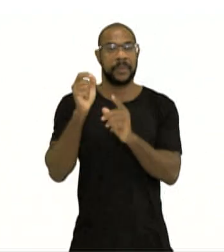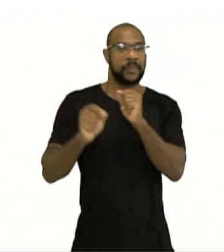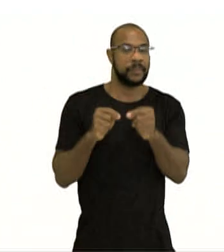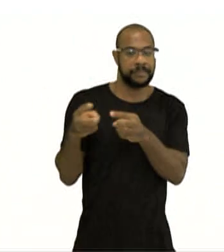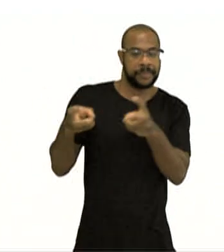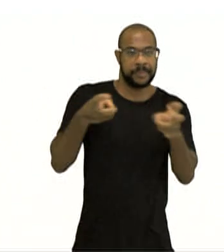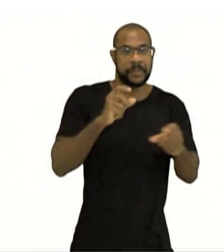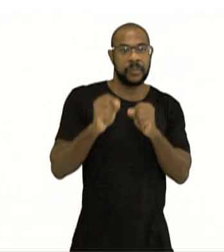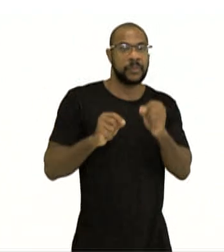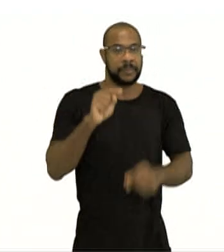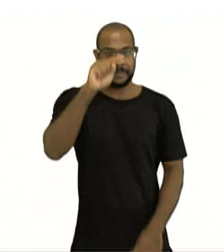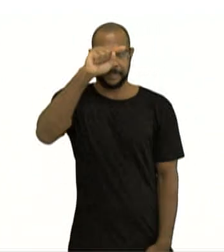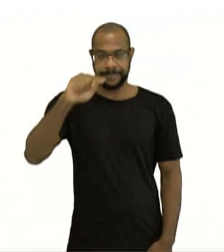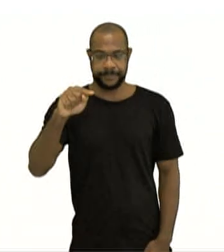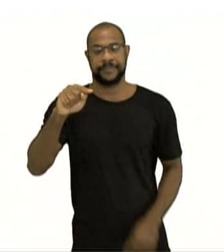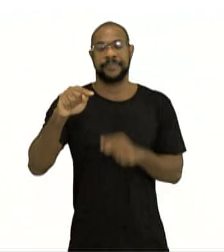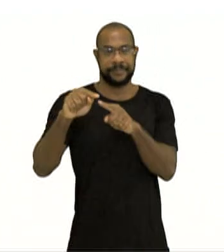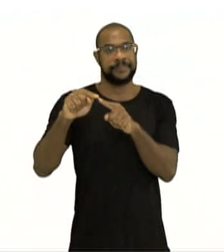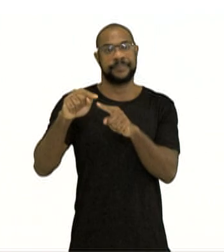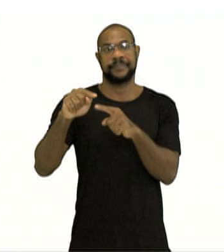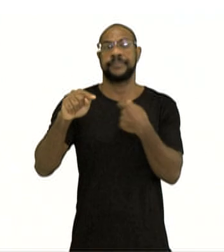esse acento grave.